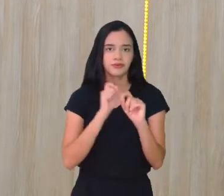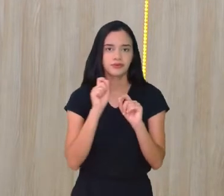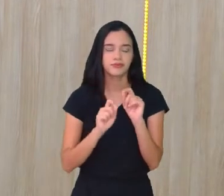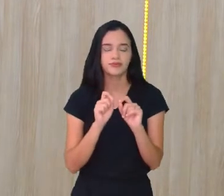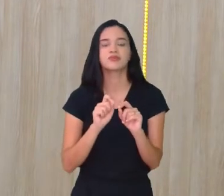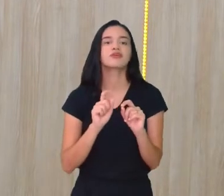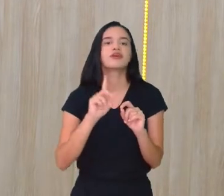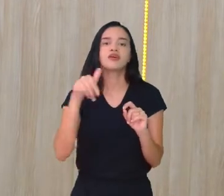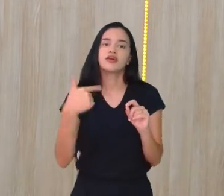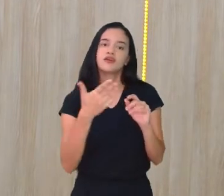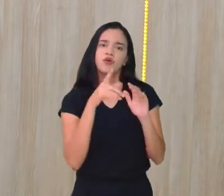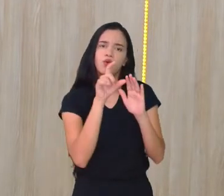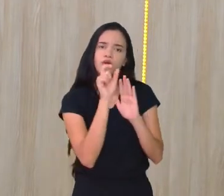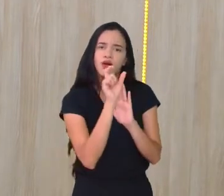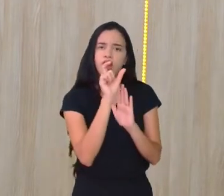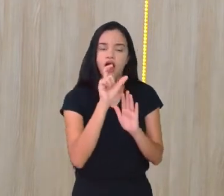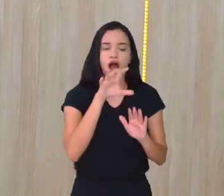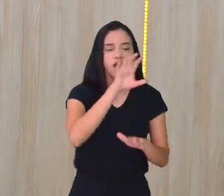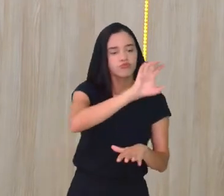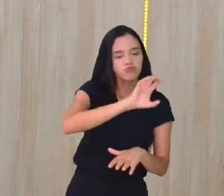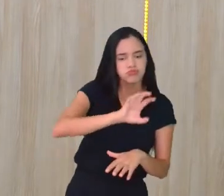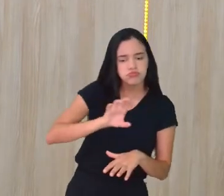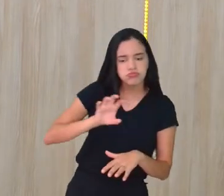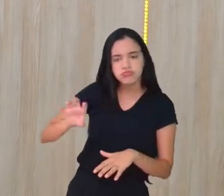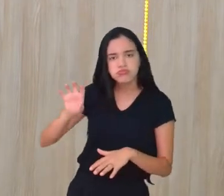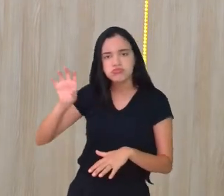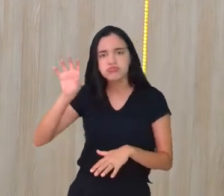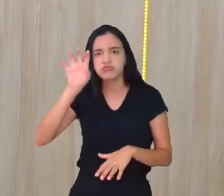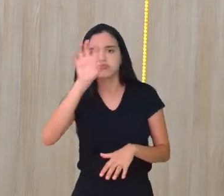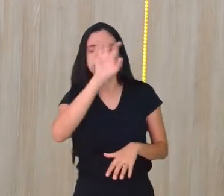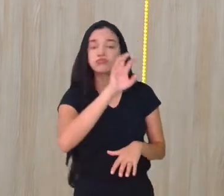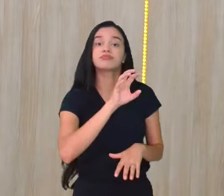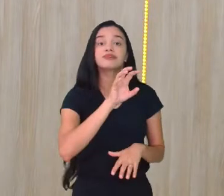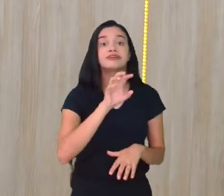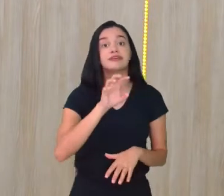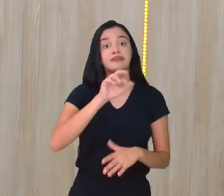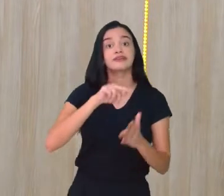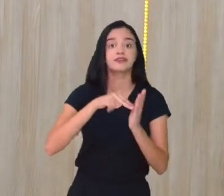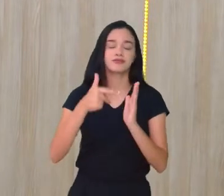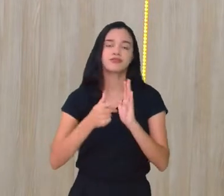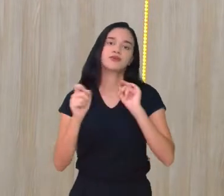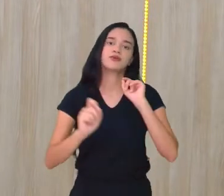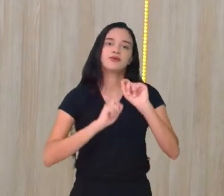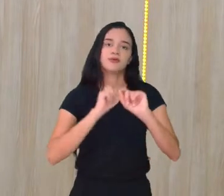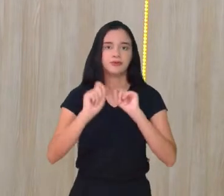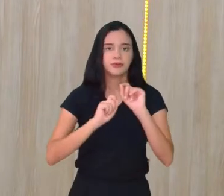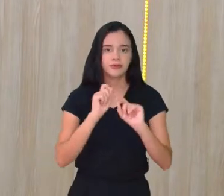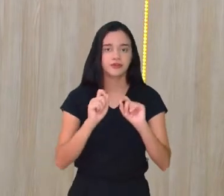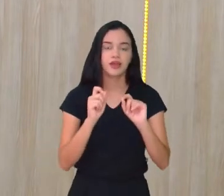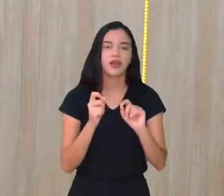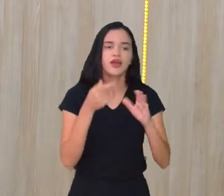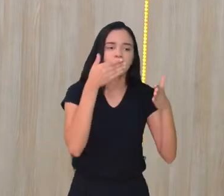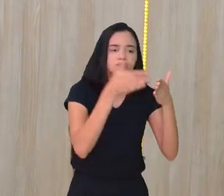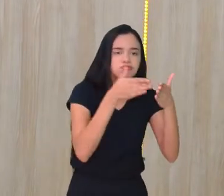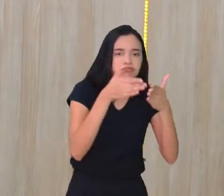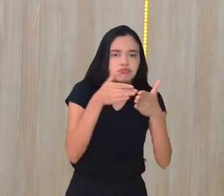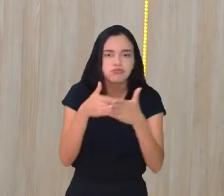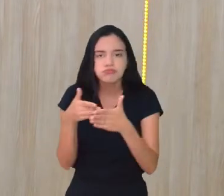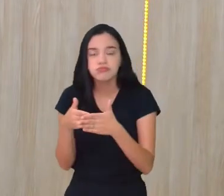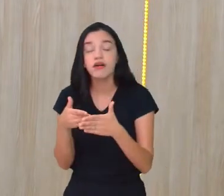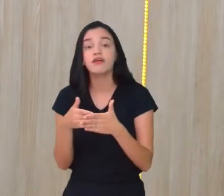estar ali estabelecendo os estados. Então, ou seja, são ali delimitações,